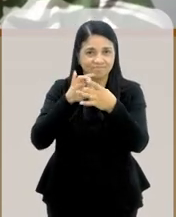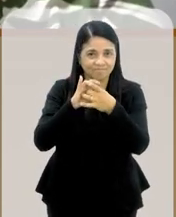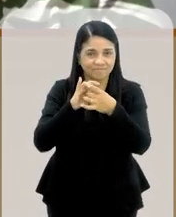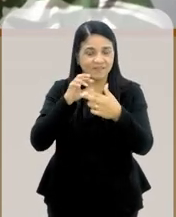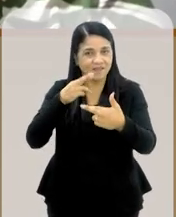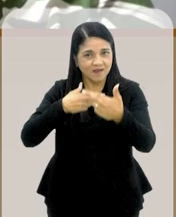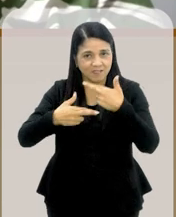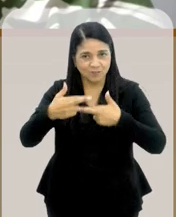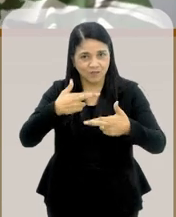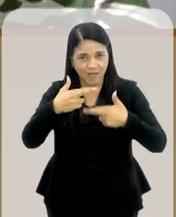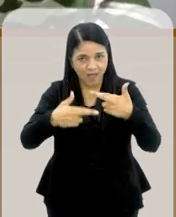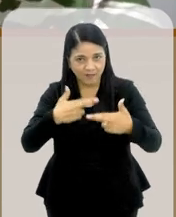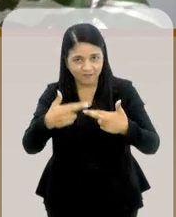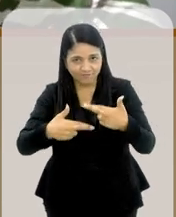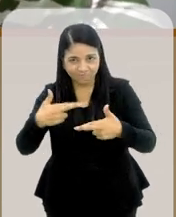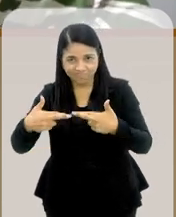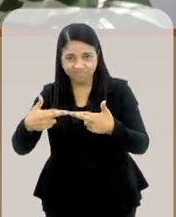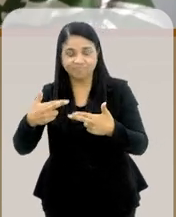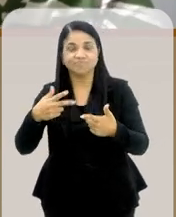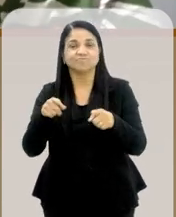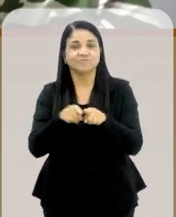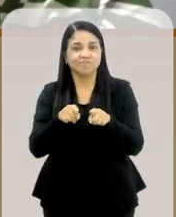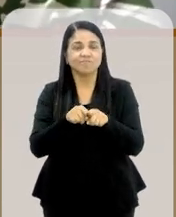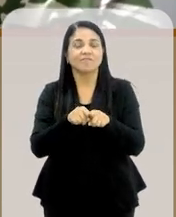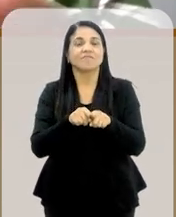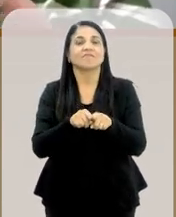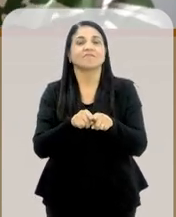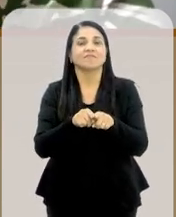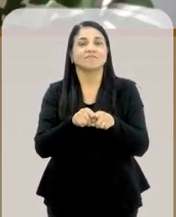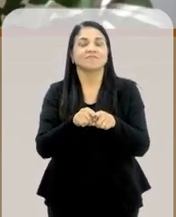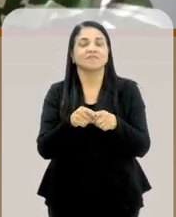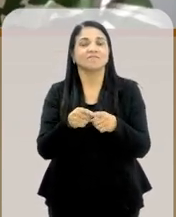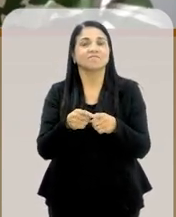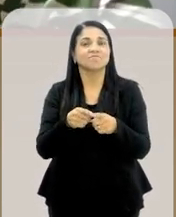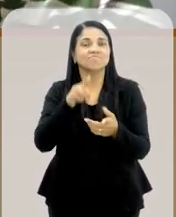para nos instruir como realizar